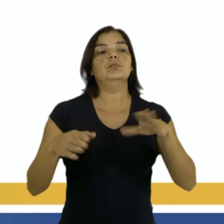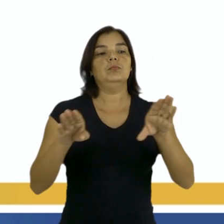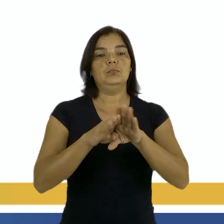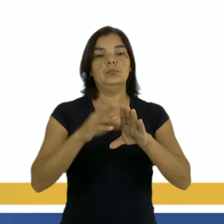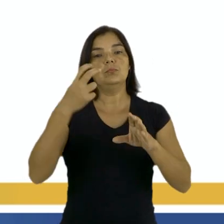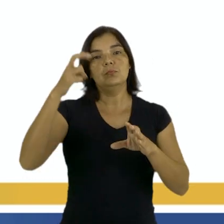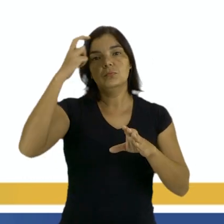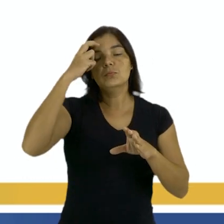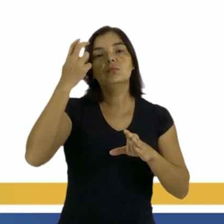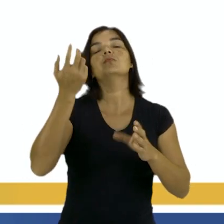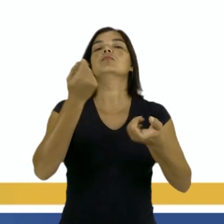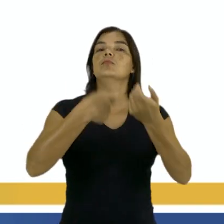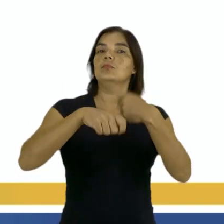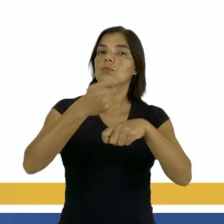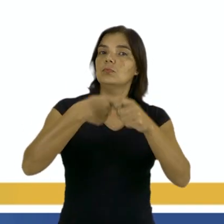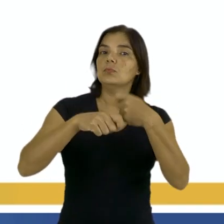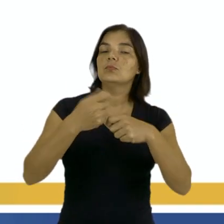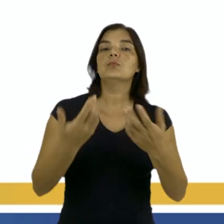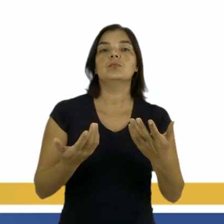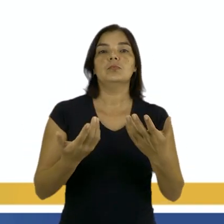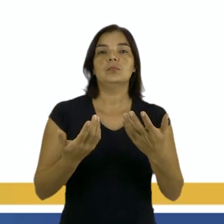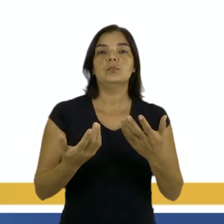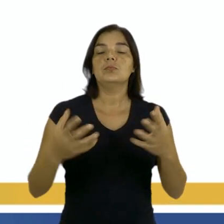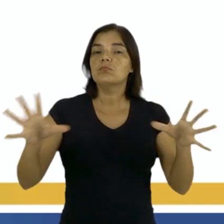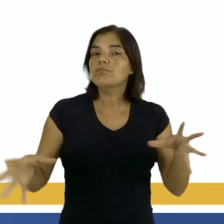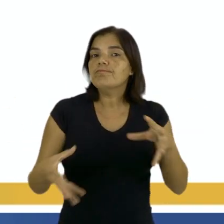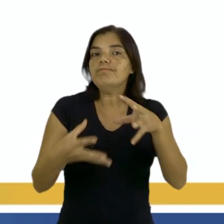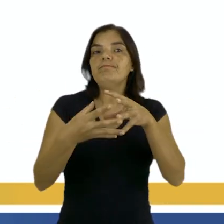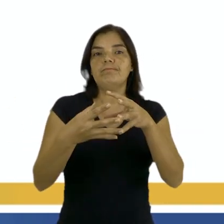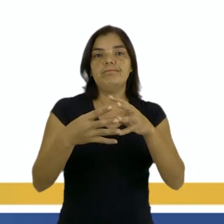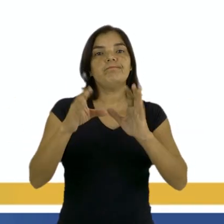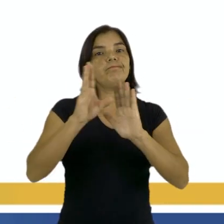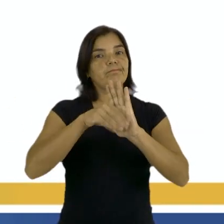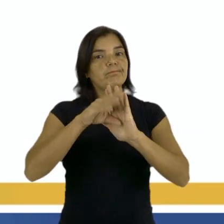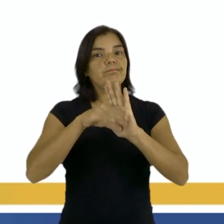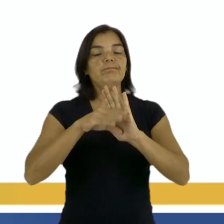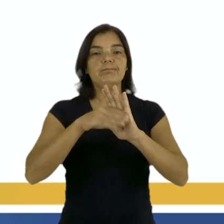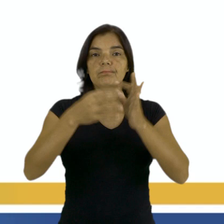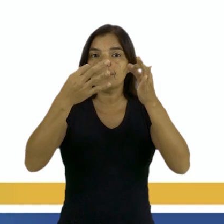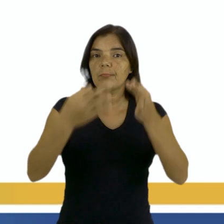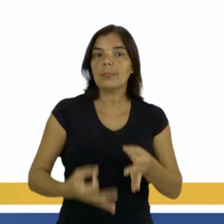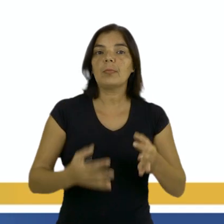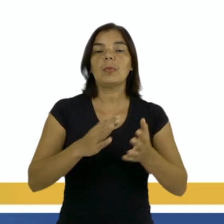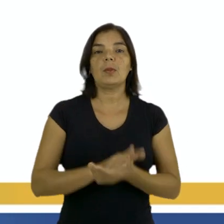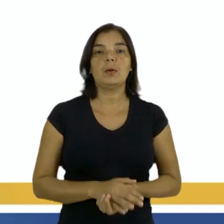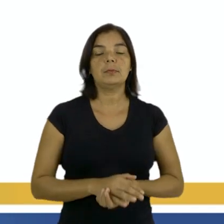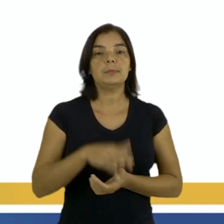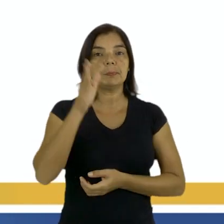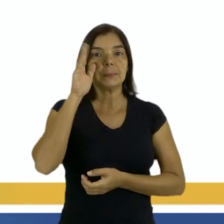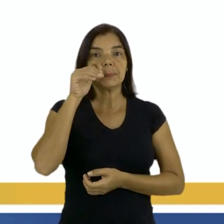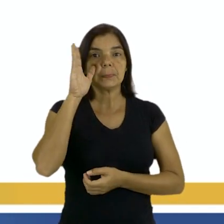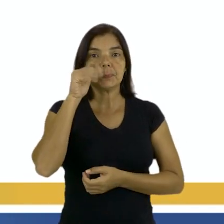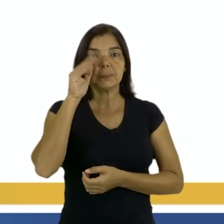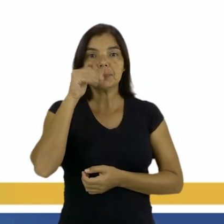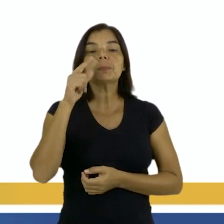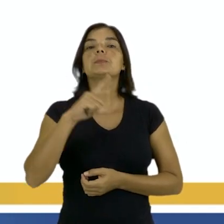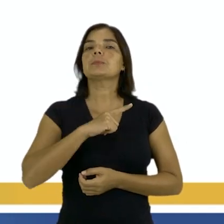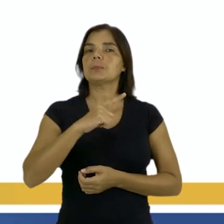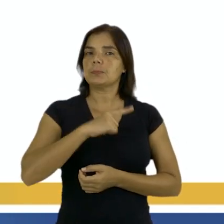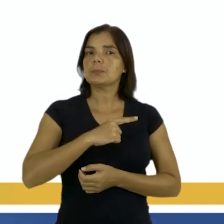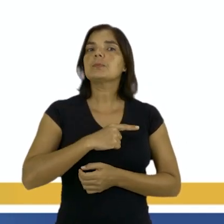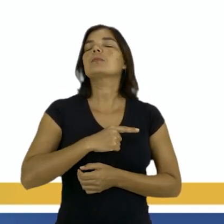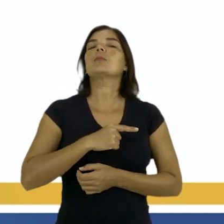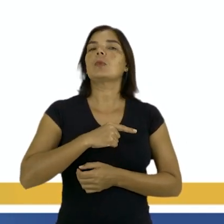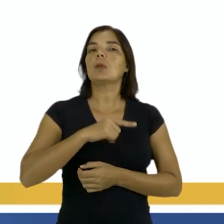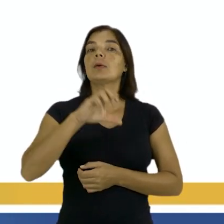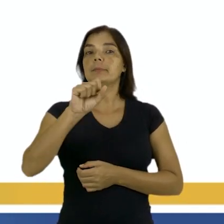econômicas. É um apanhado geral de todos esses conceitos que nós acabamos de ver, certo? Uma curiosidade, existem